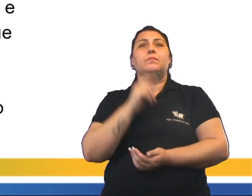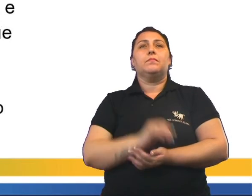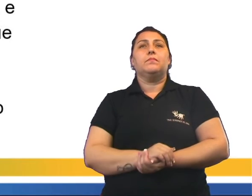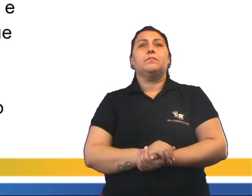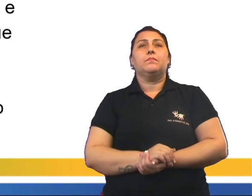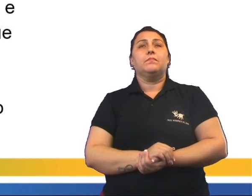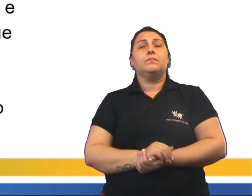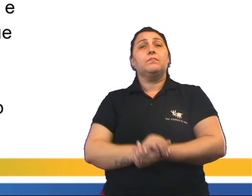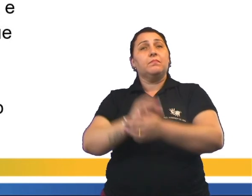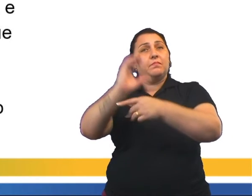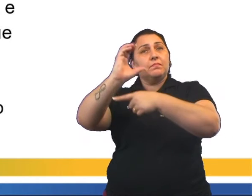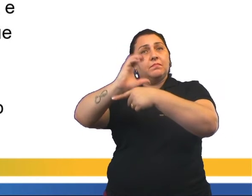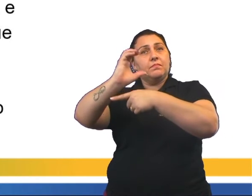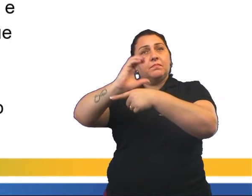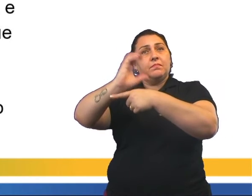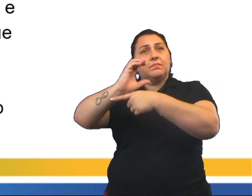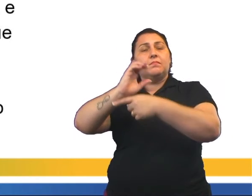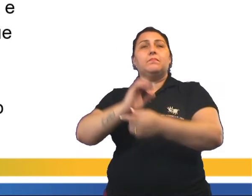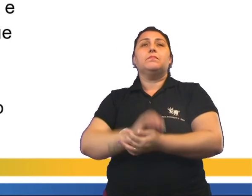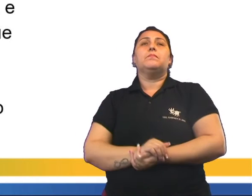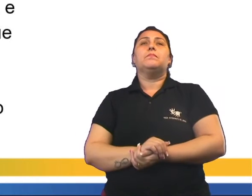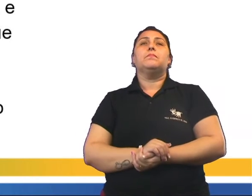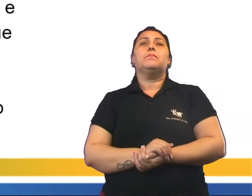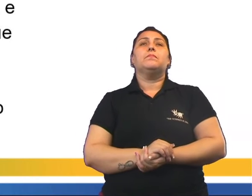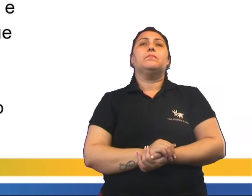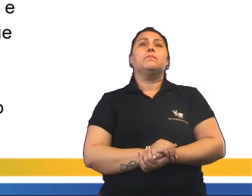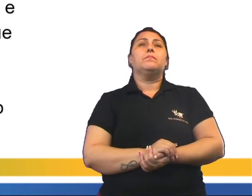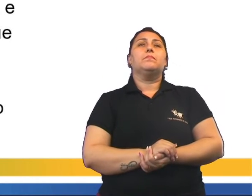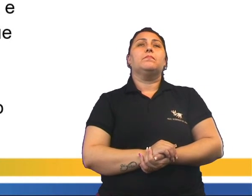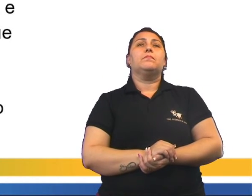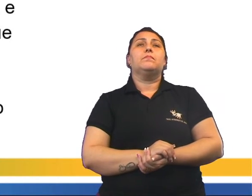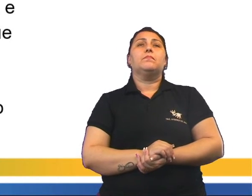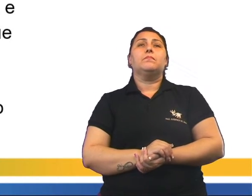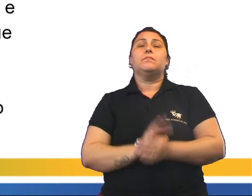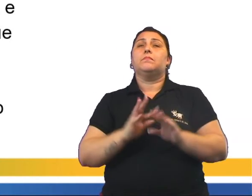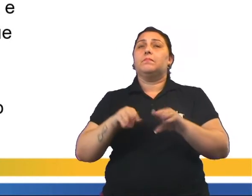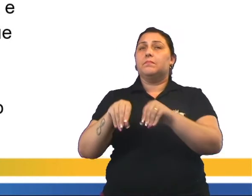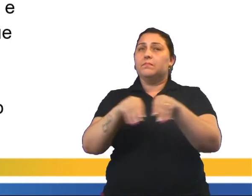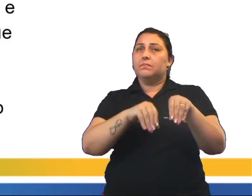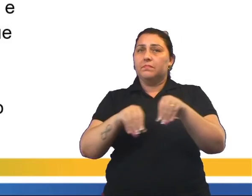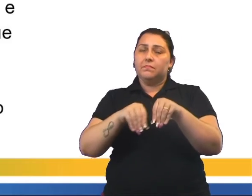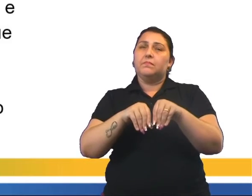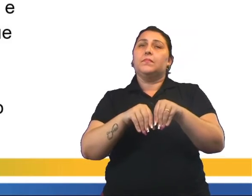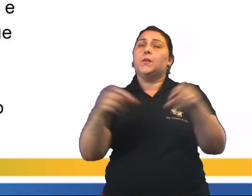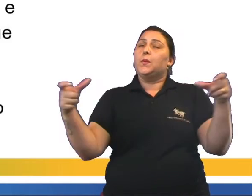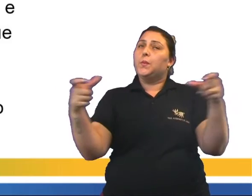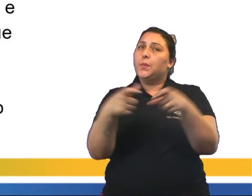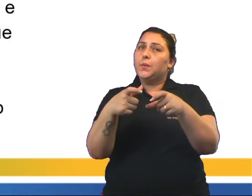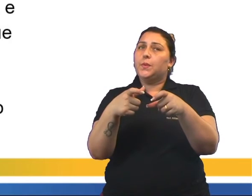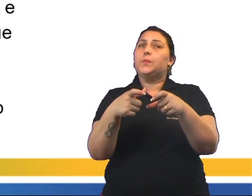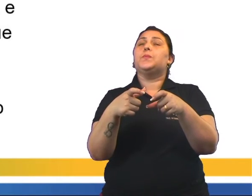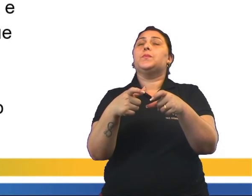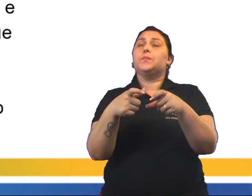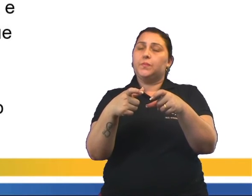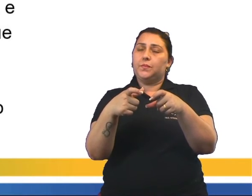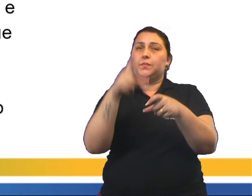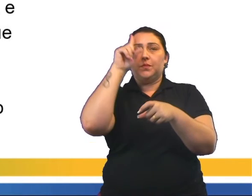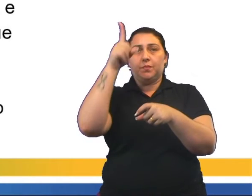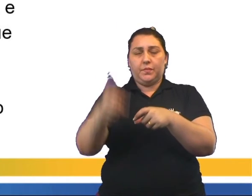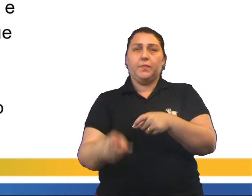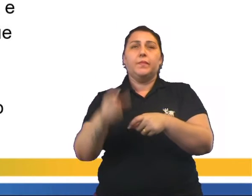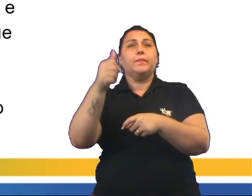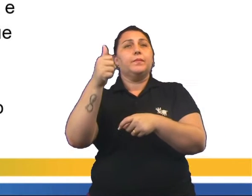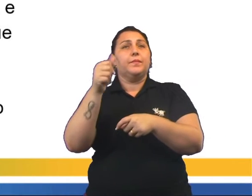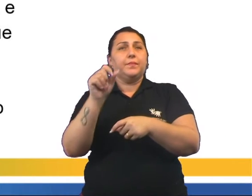verdadeira aí era 1, né? No Brasil, você viu o quê? Que é uma grande quantidade de terras sob a posse de um número reduzido de proprietários rurais. Então, a